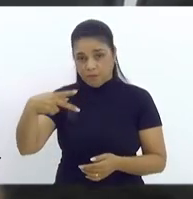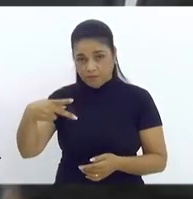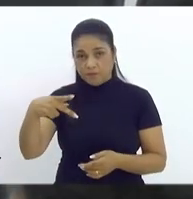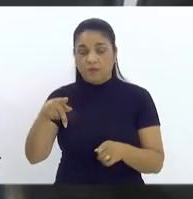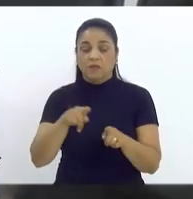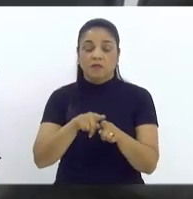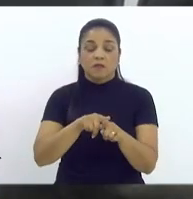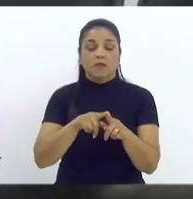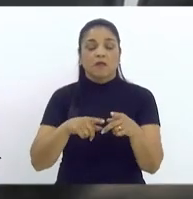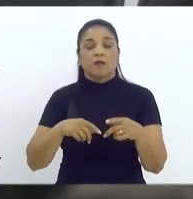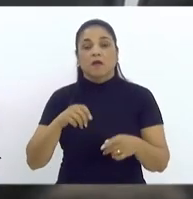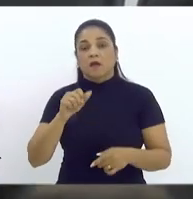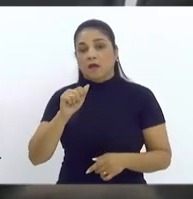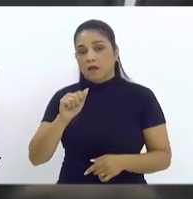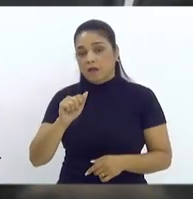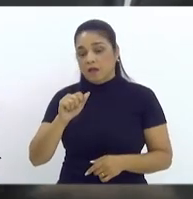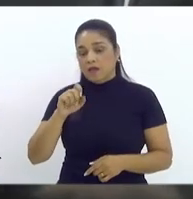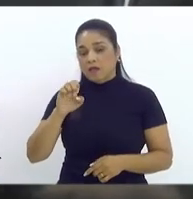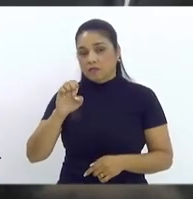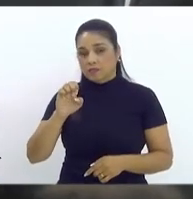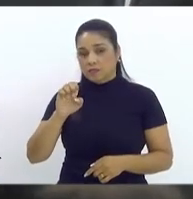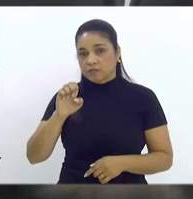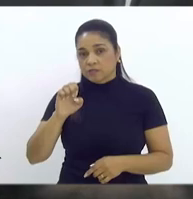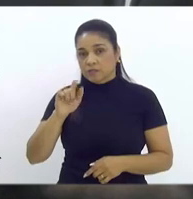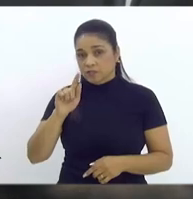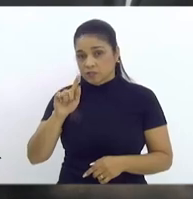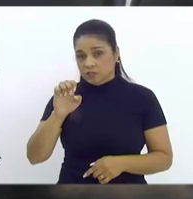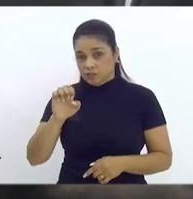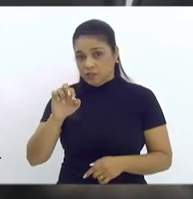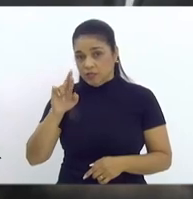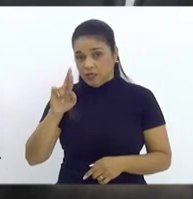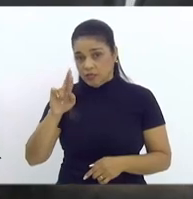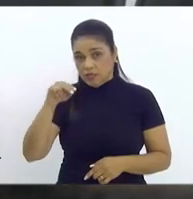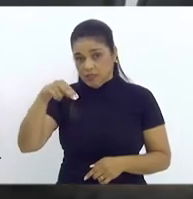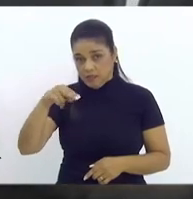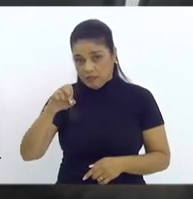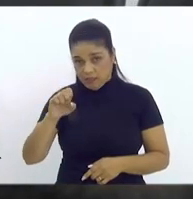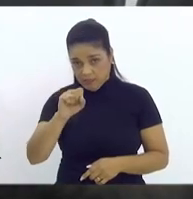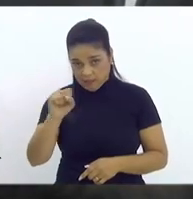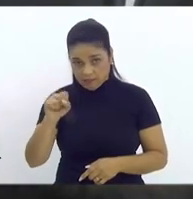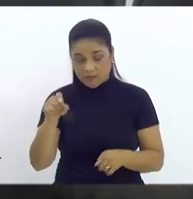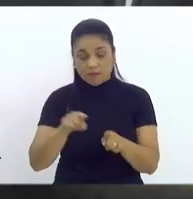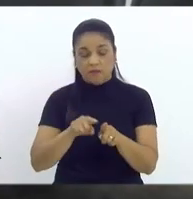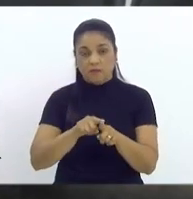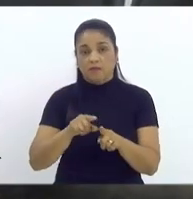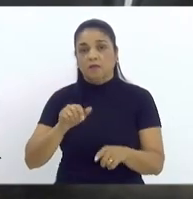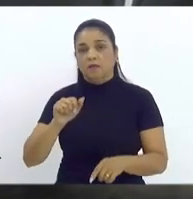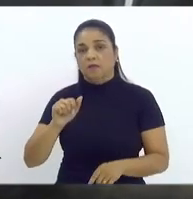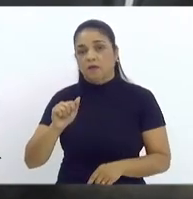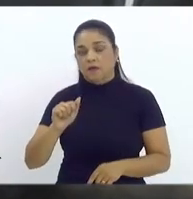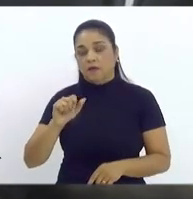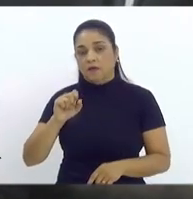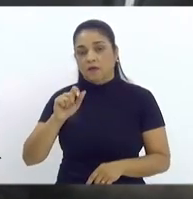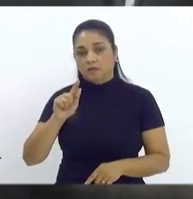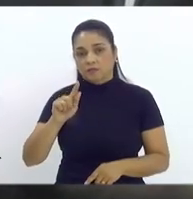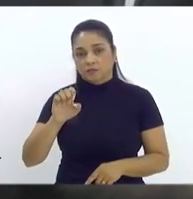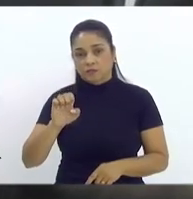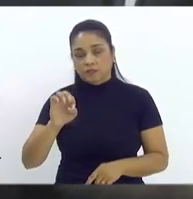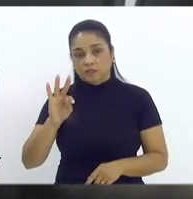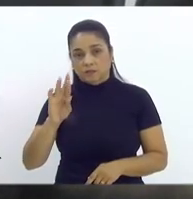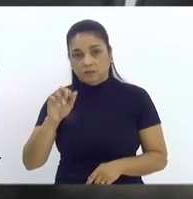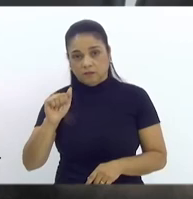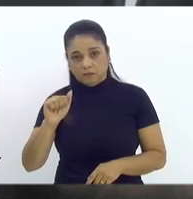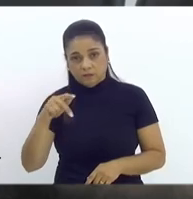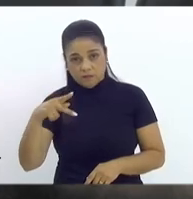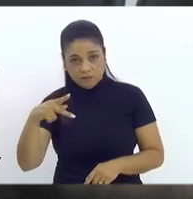A Getransp, não tem nem palavra para classificar como eles trataram a CPI da deputada Lucinha. Então, não